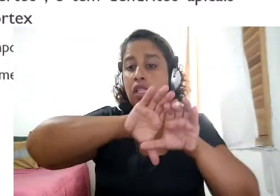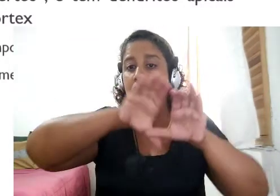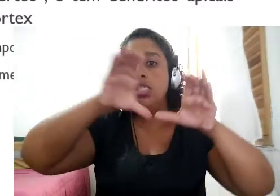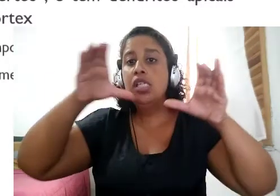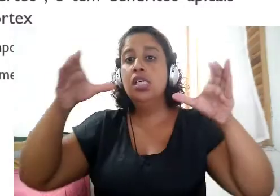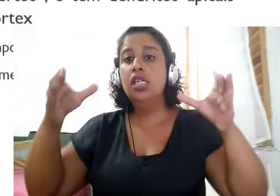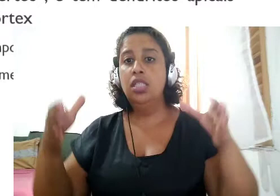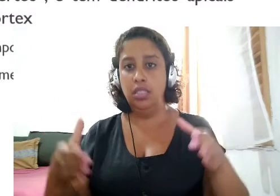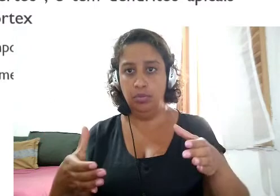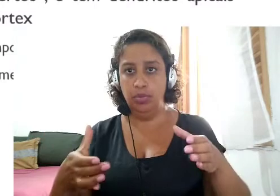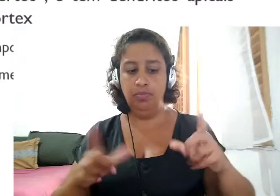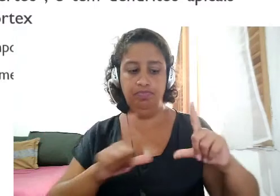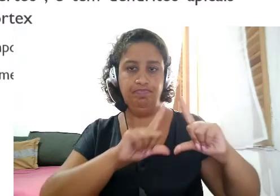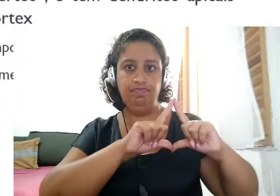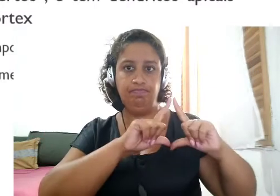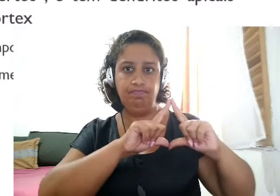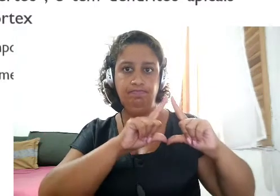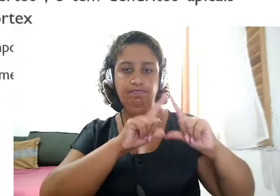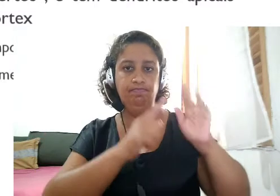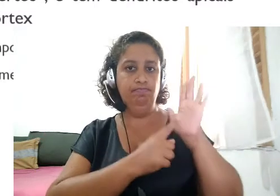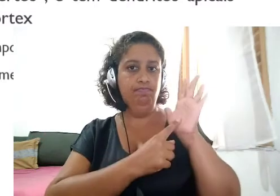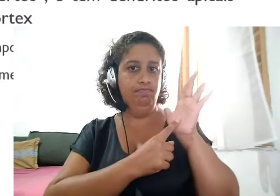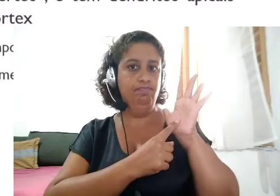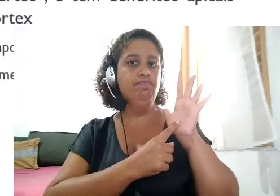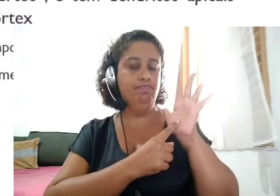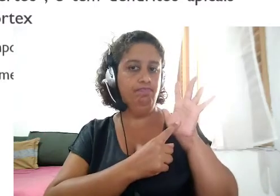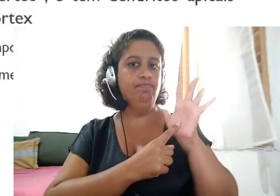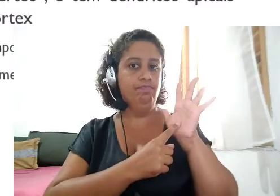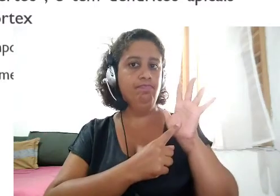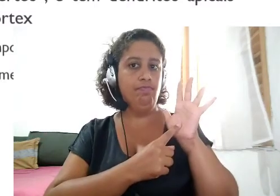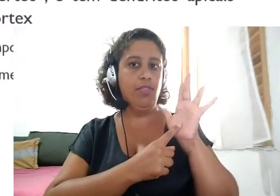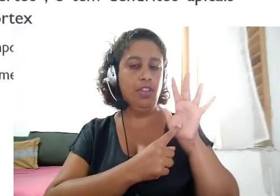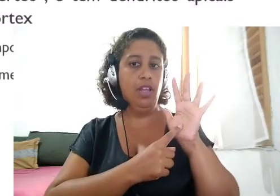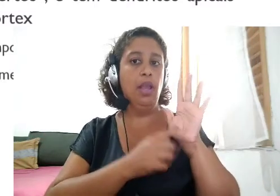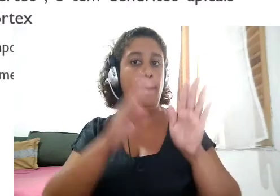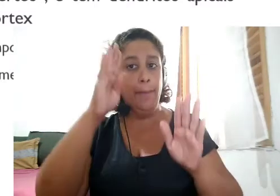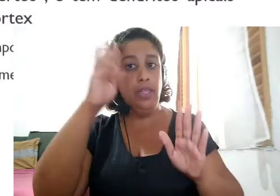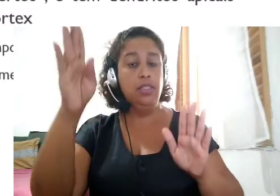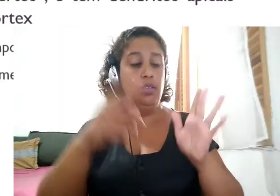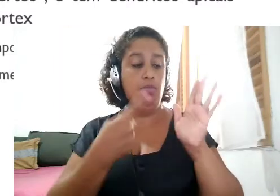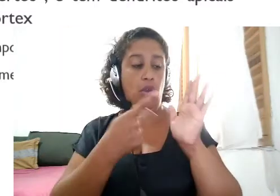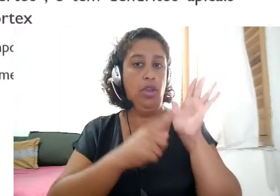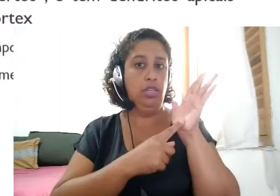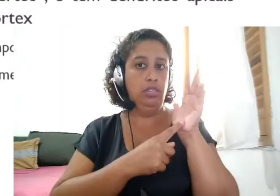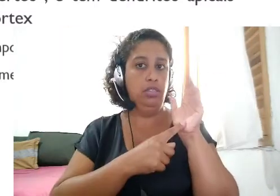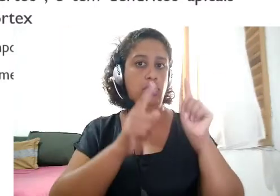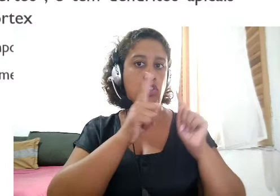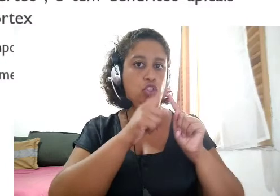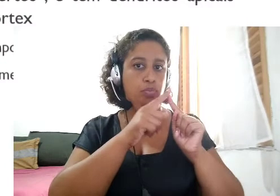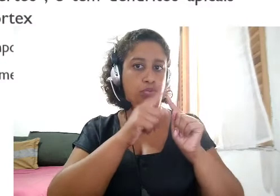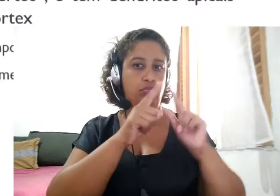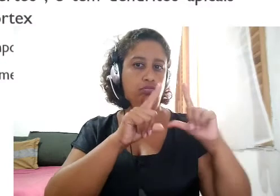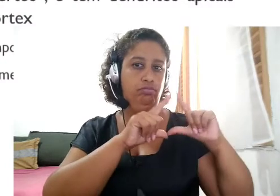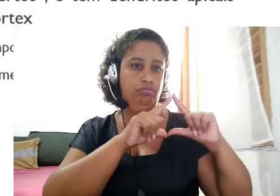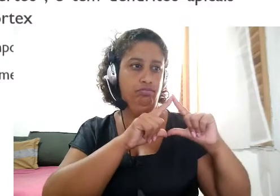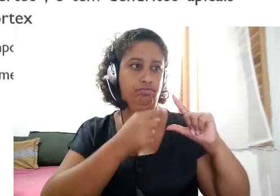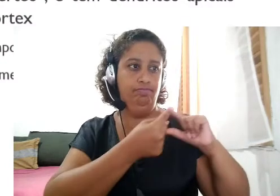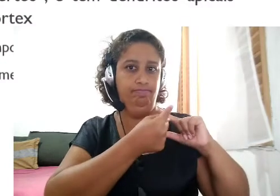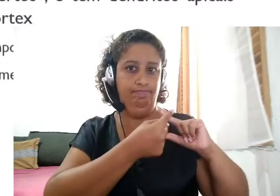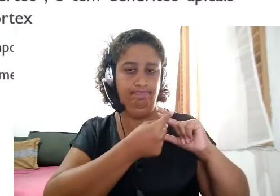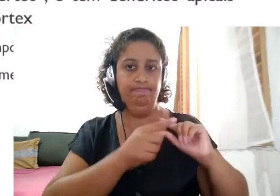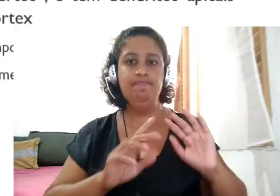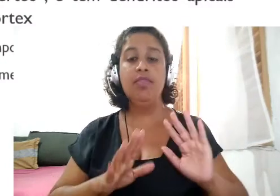porque cada um forma um campo. E quando eu tenho dois campos pequenos perto um do outro, eles acabam fazendo um campo maior, como a gente lembra lá da